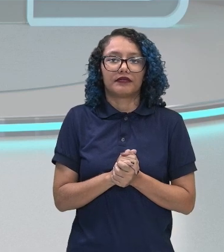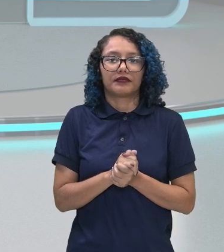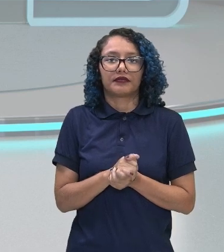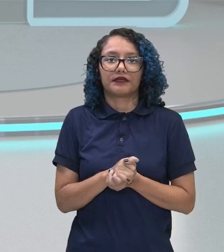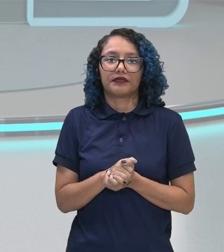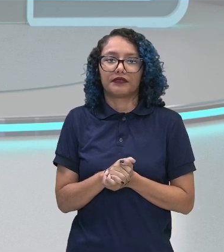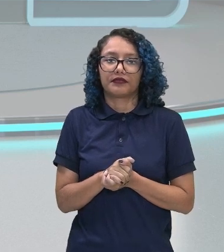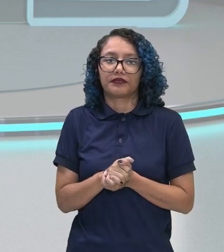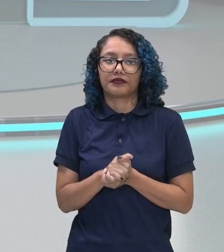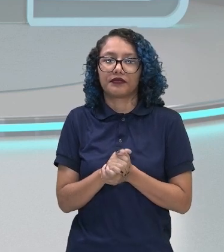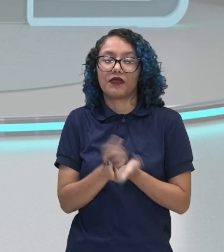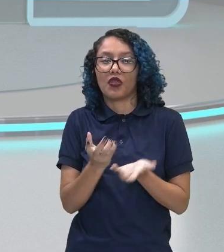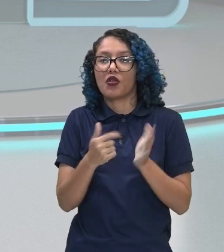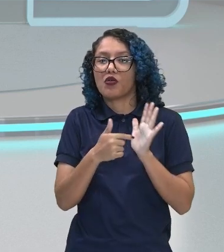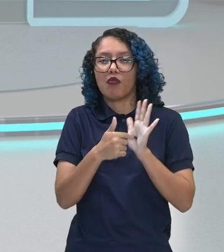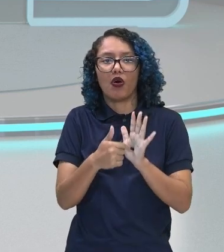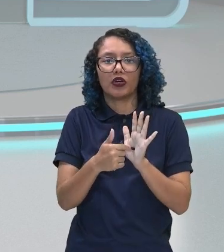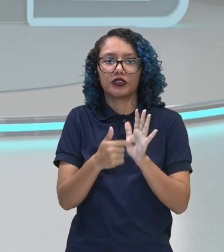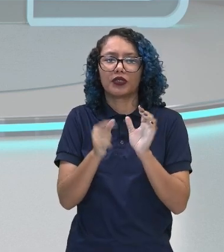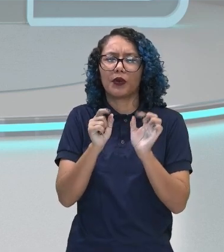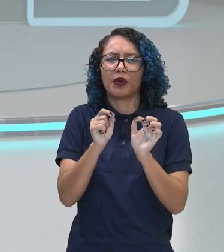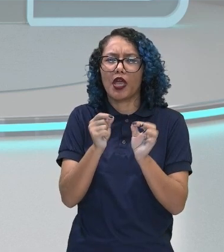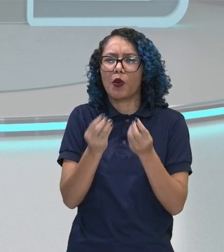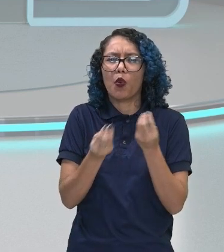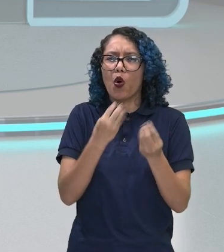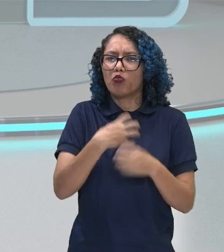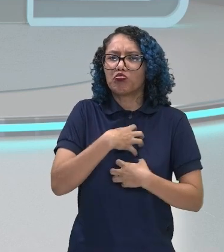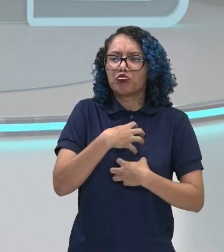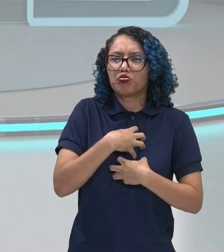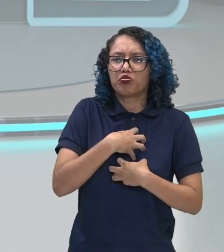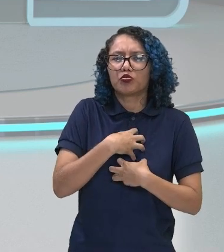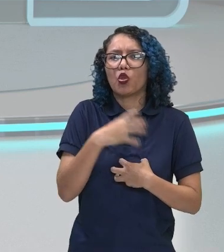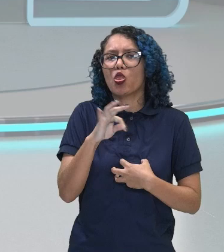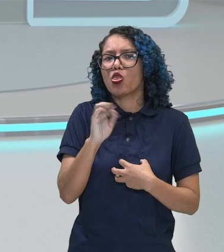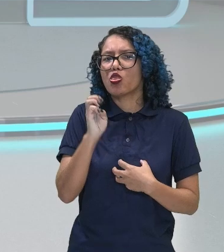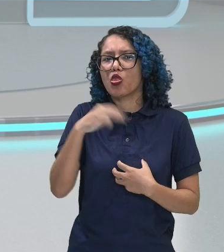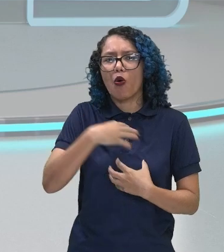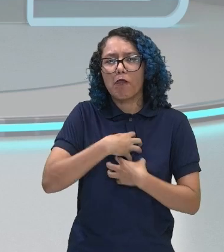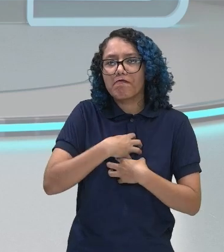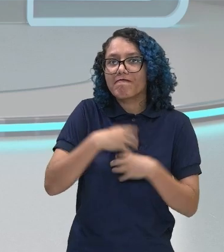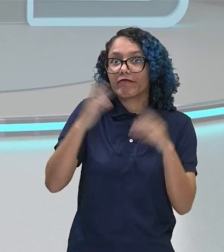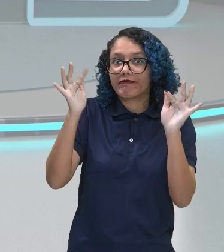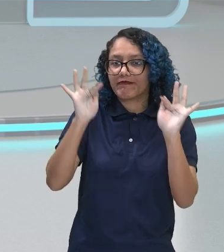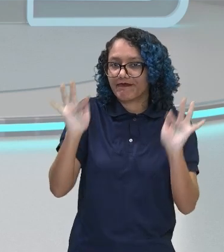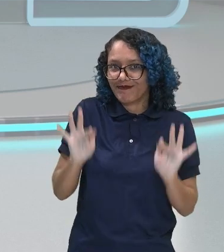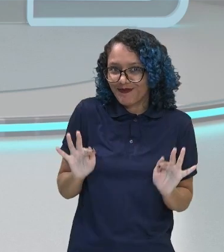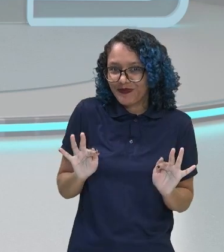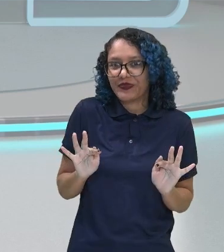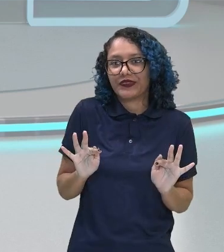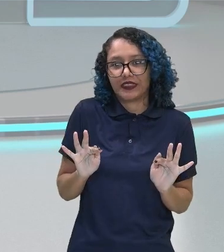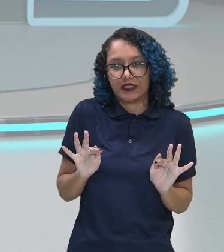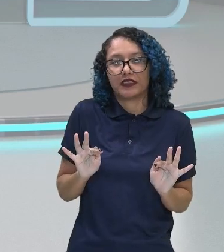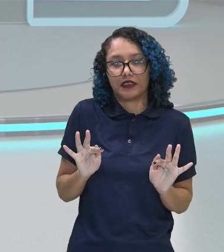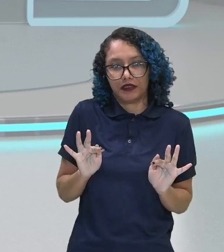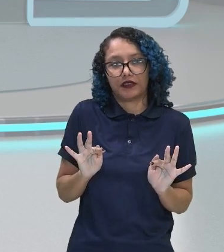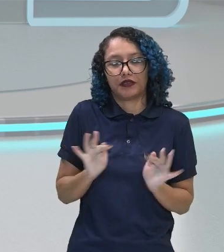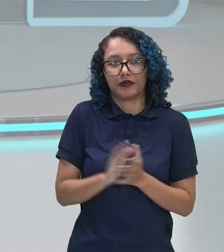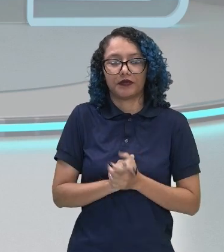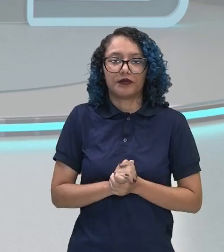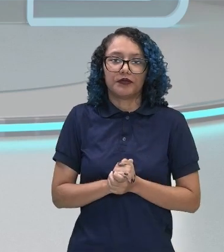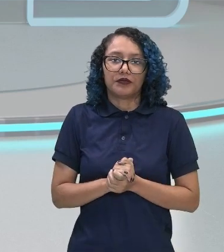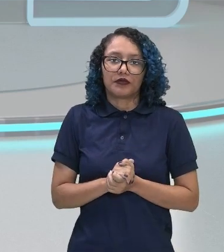o humor de Tom. Então, repare que a função do advérbio é descrever, é modificar, né, conforme a gente já viu na